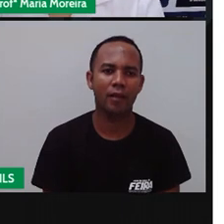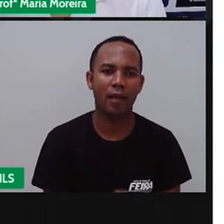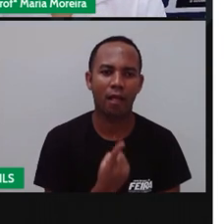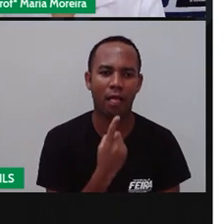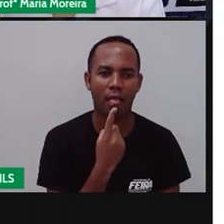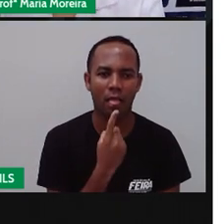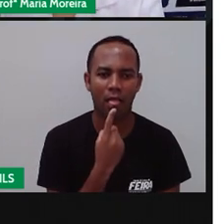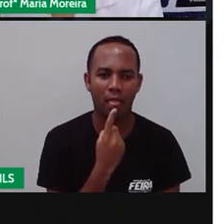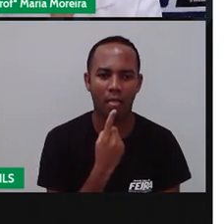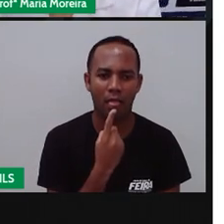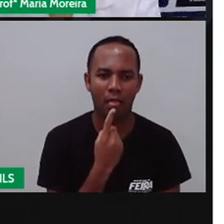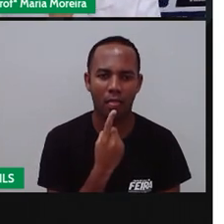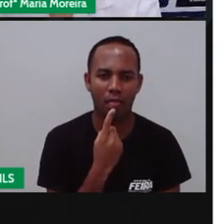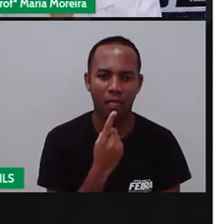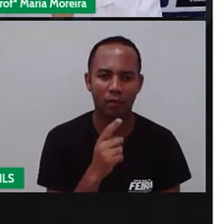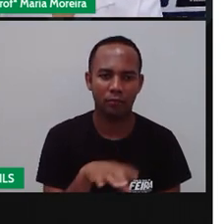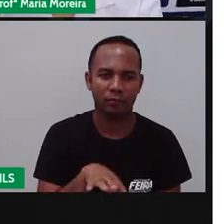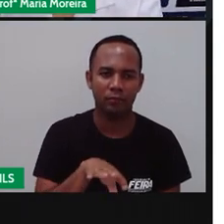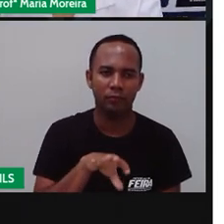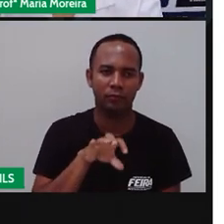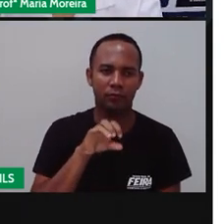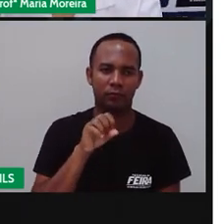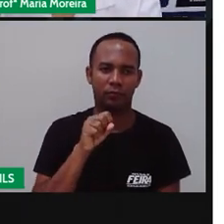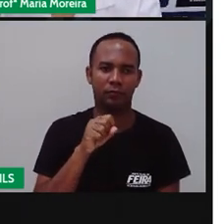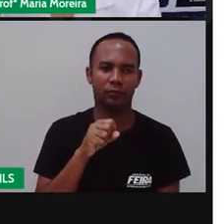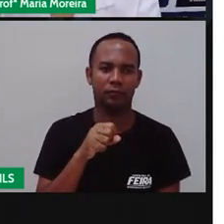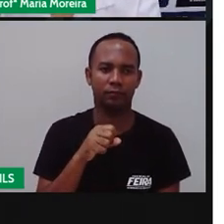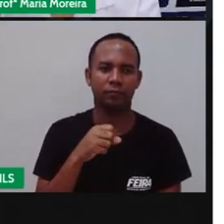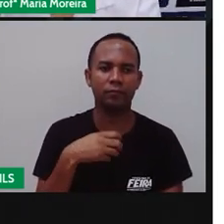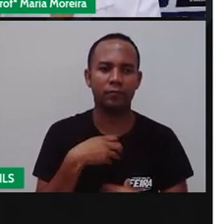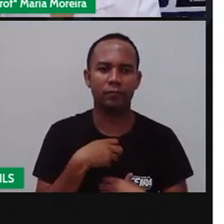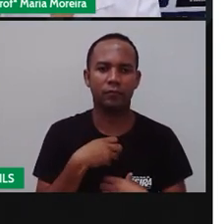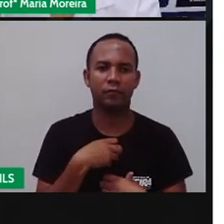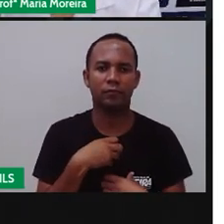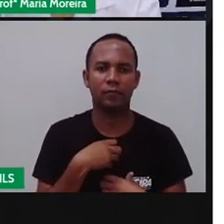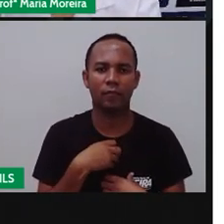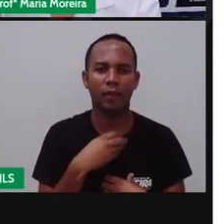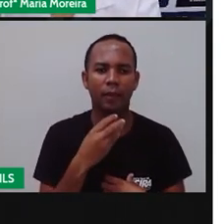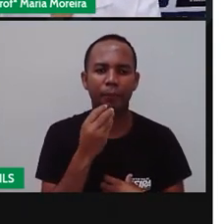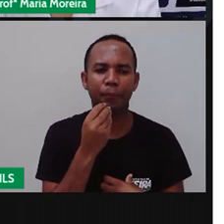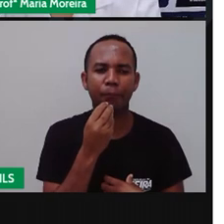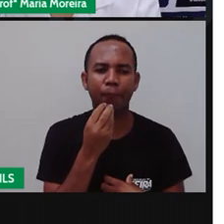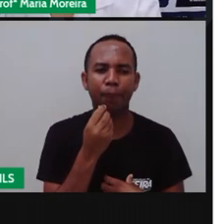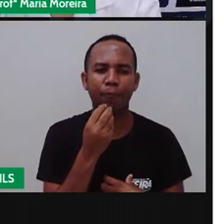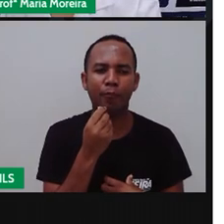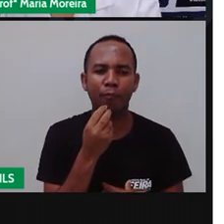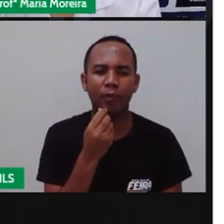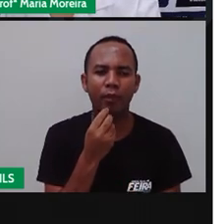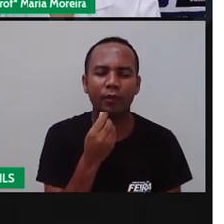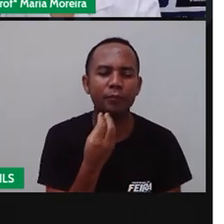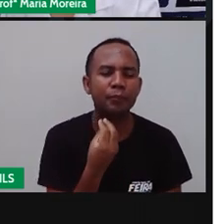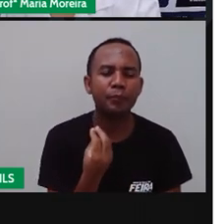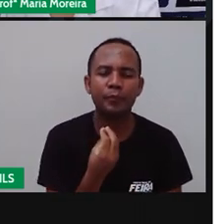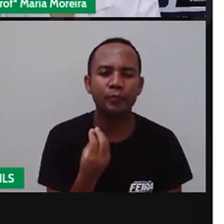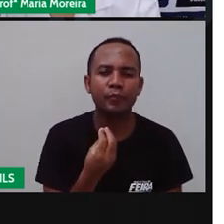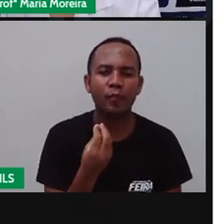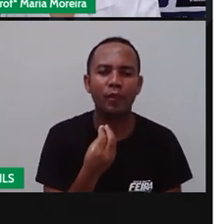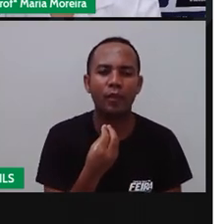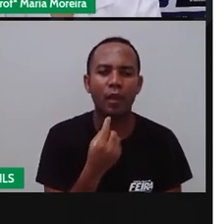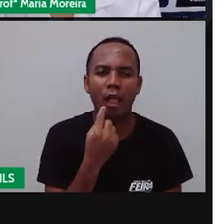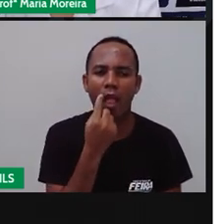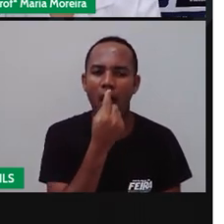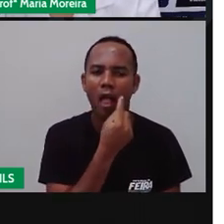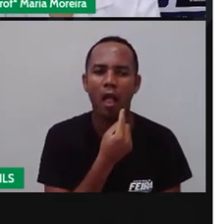Paladar. Para sentirmos, né, o gosto dos alimentos, utilizamos o paladar. A